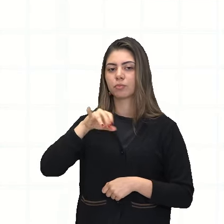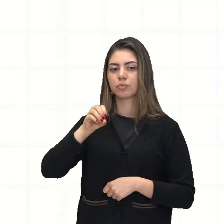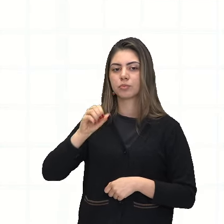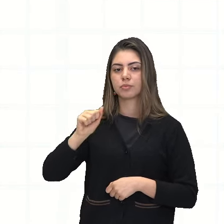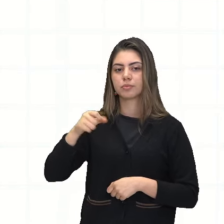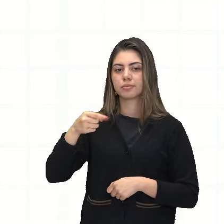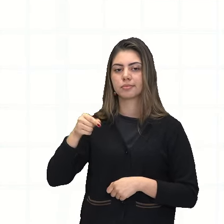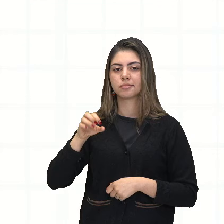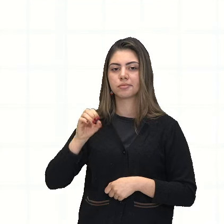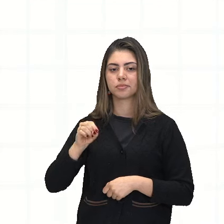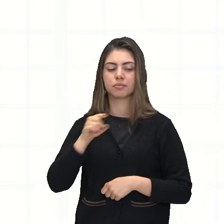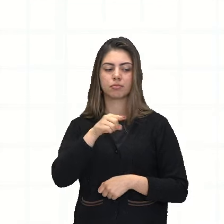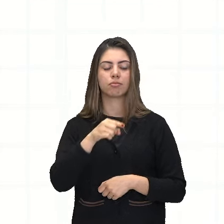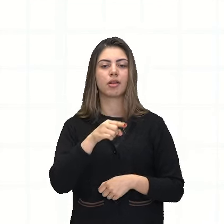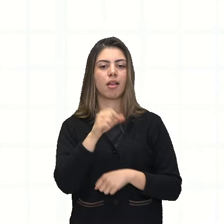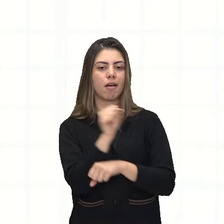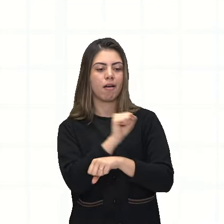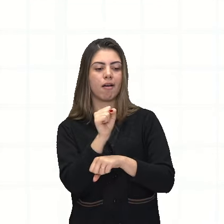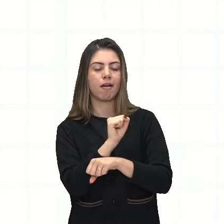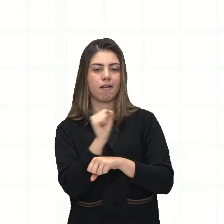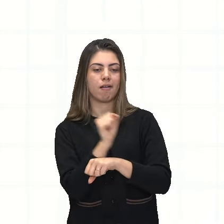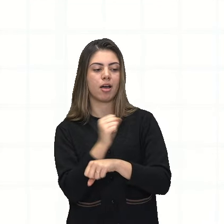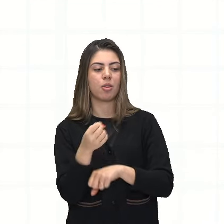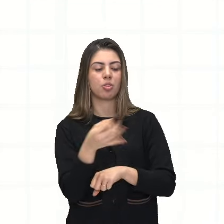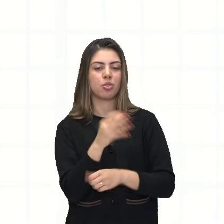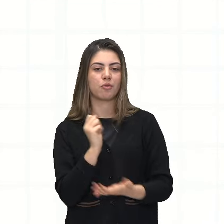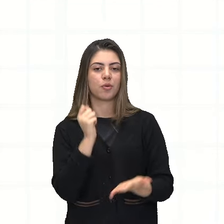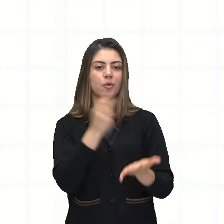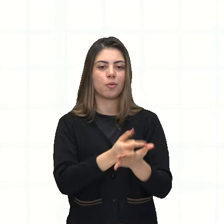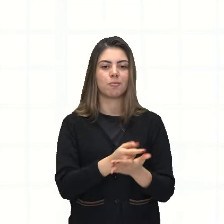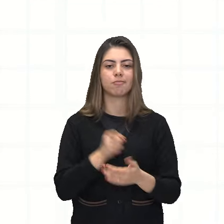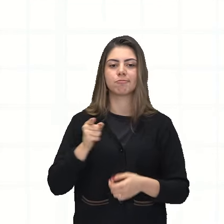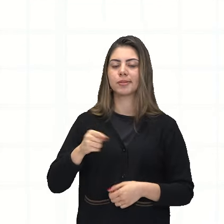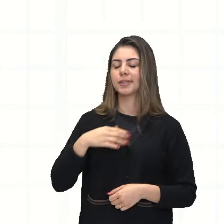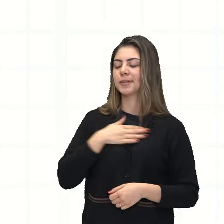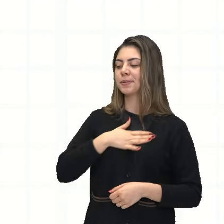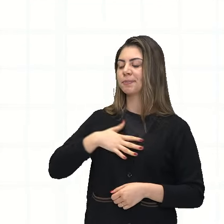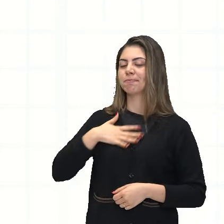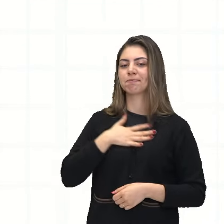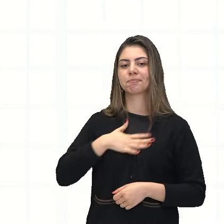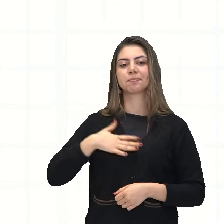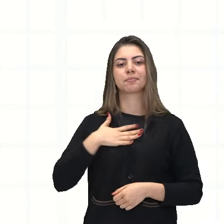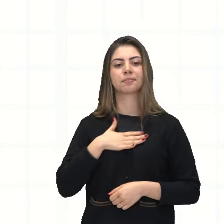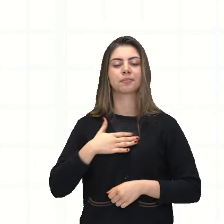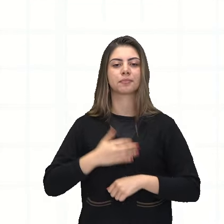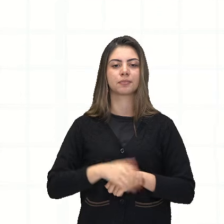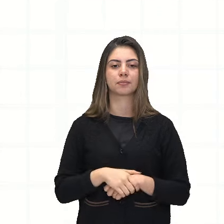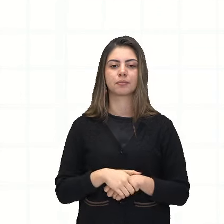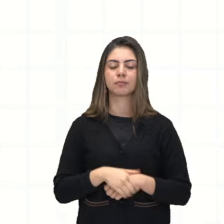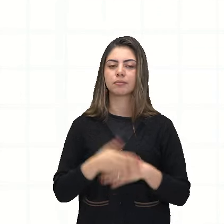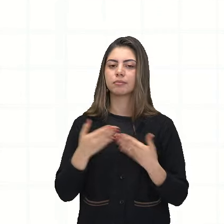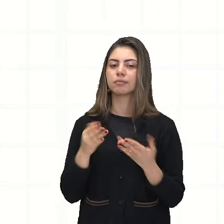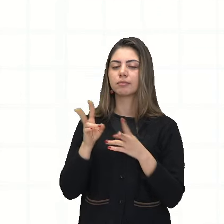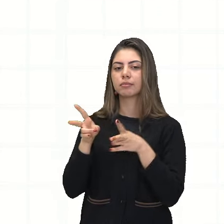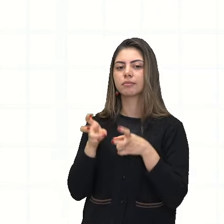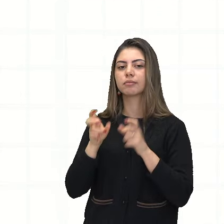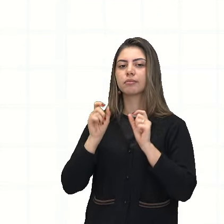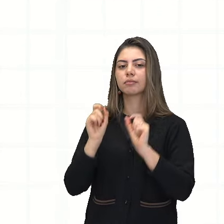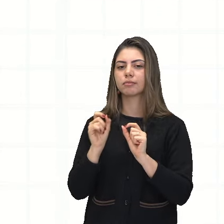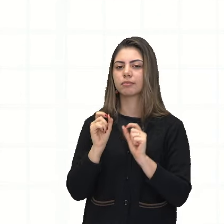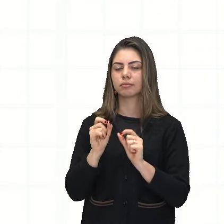carro novo. Ele está muito satisfeito com a compra. Observe, nós